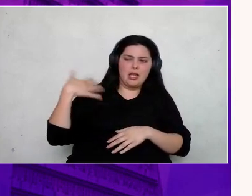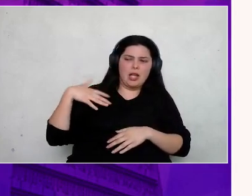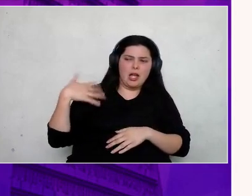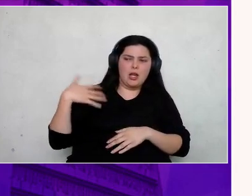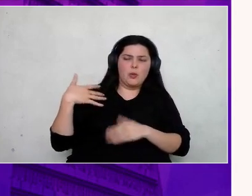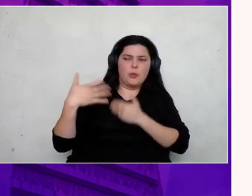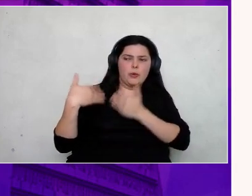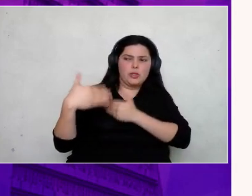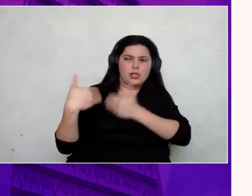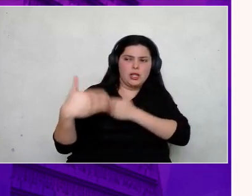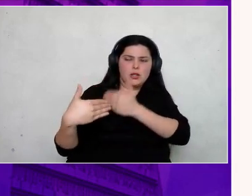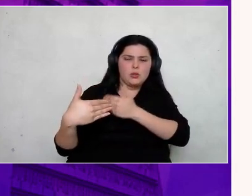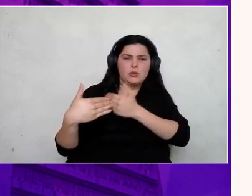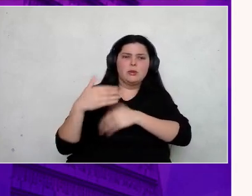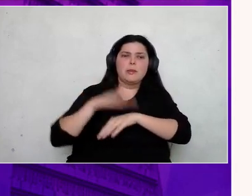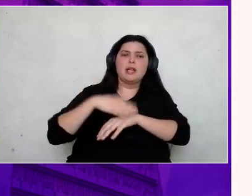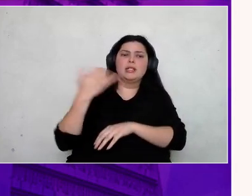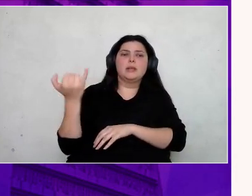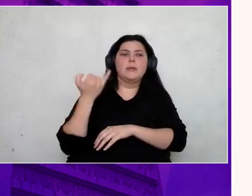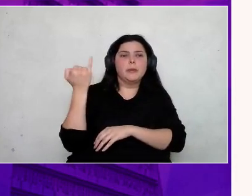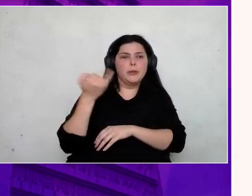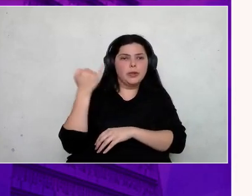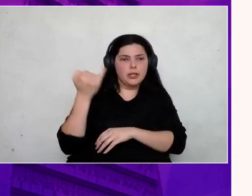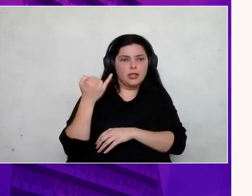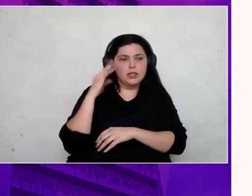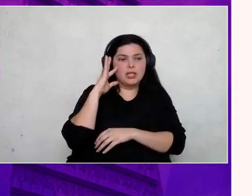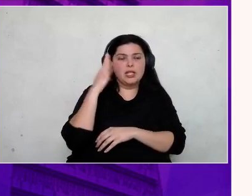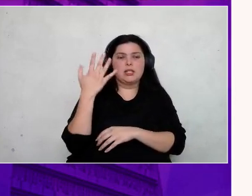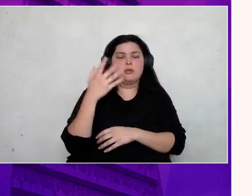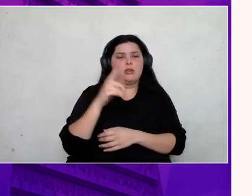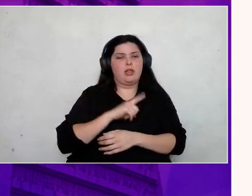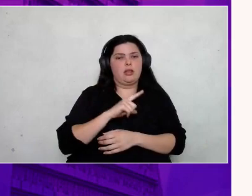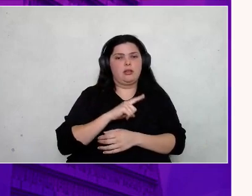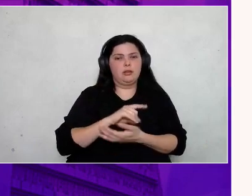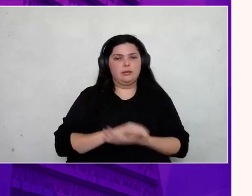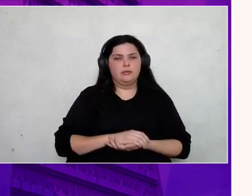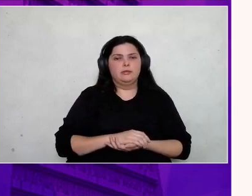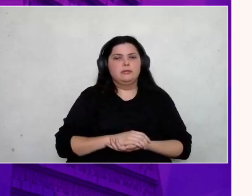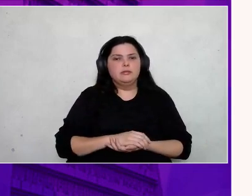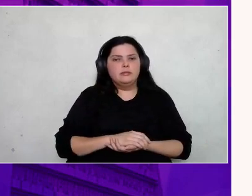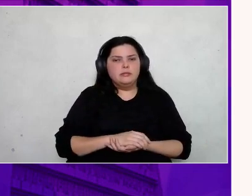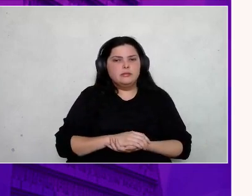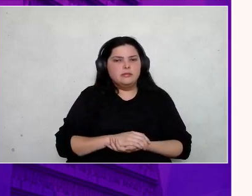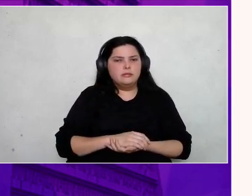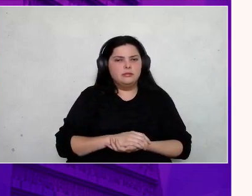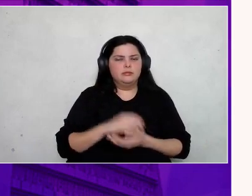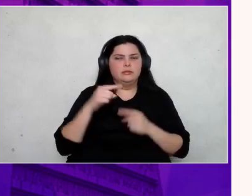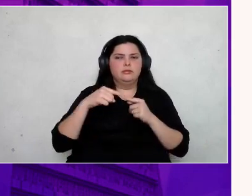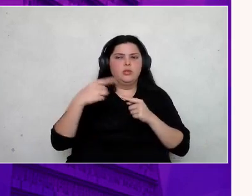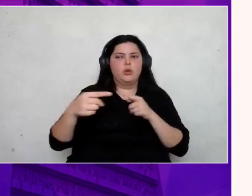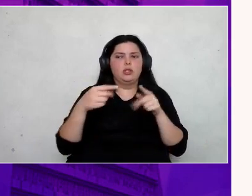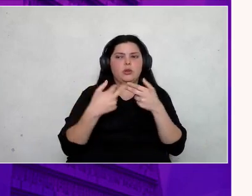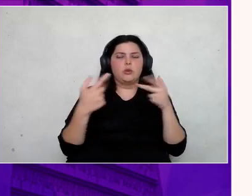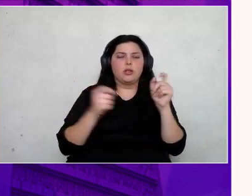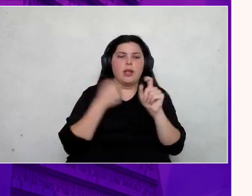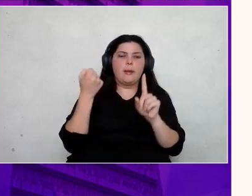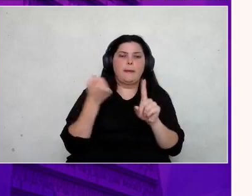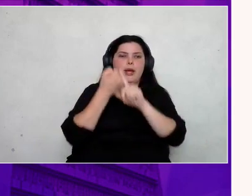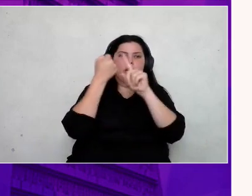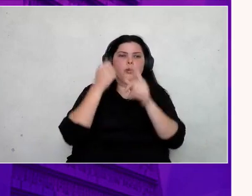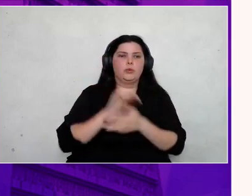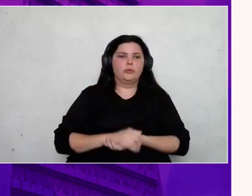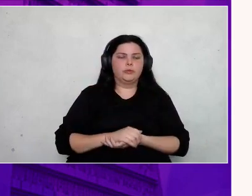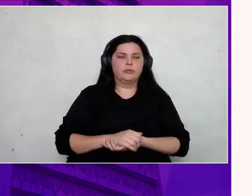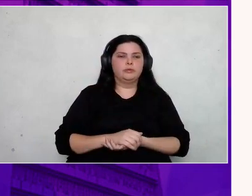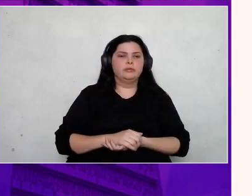mais significativa essa decisão vai ser. A próxima coisa que a gente tem é impacto. Eu deixei a tradução